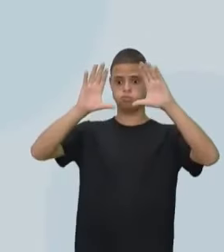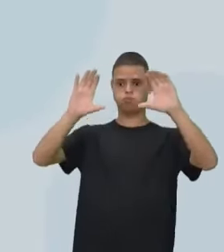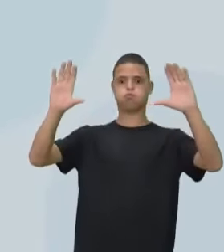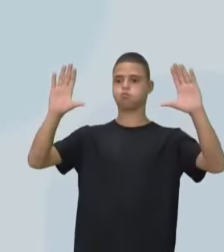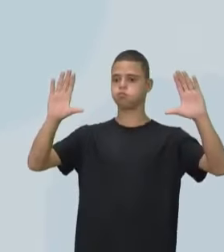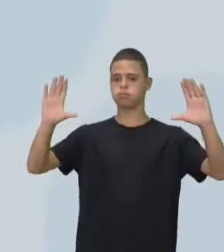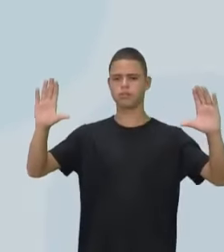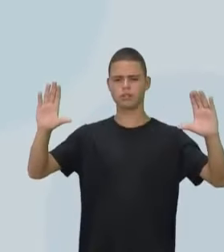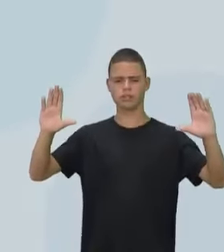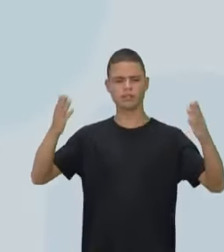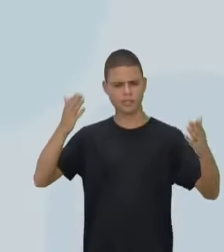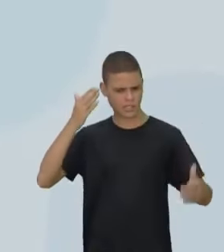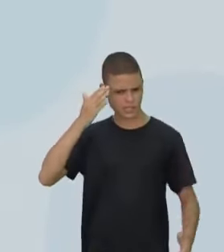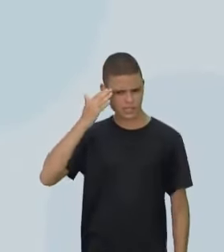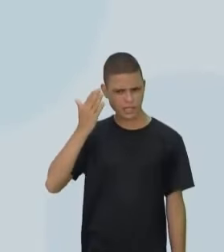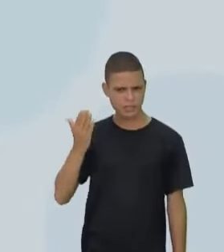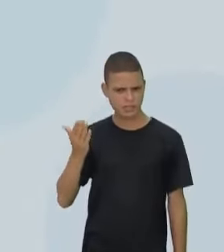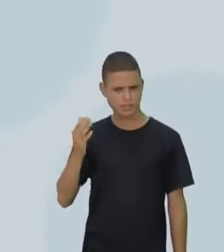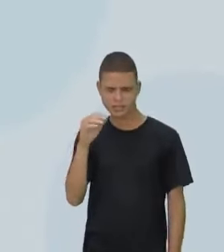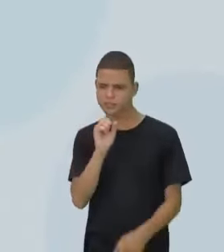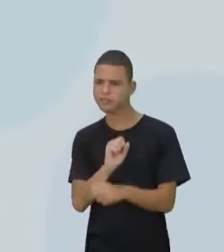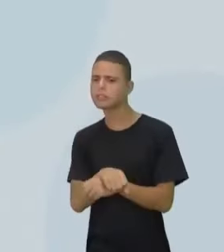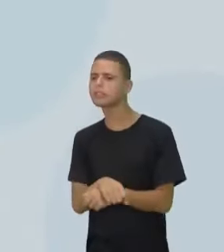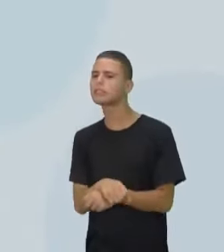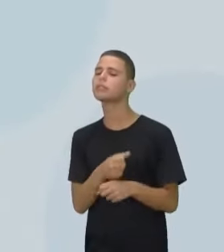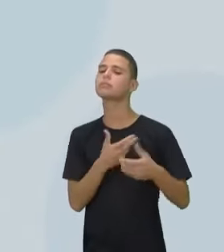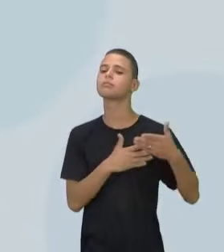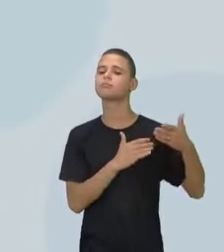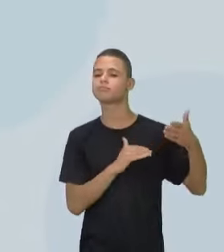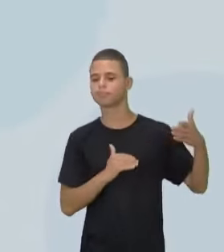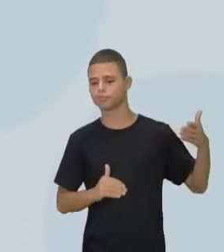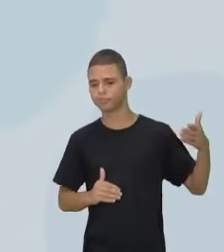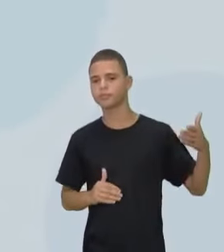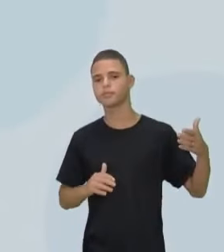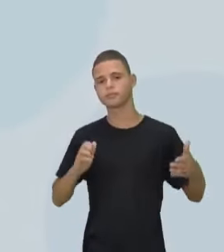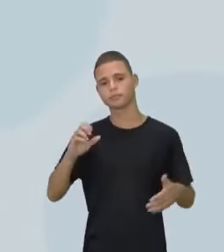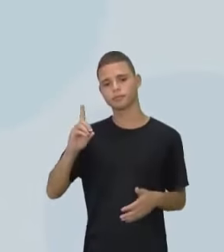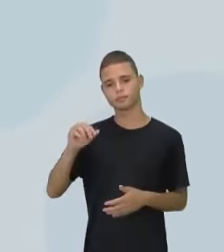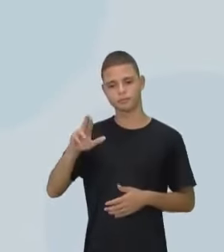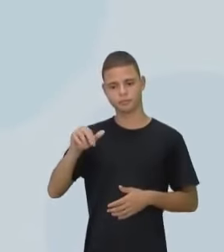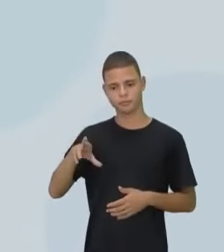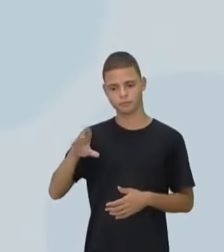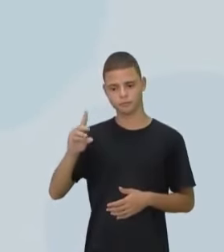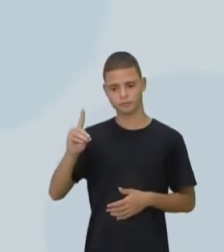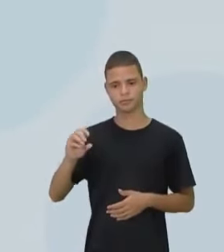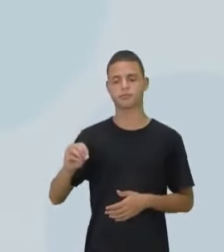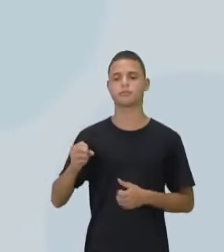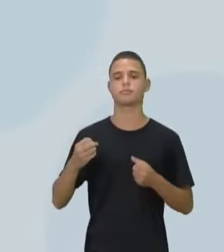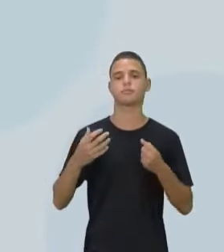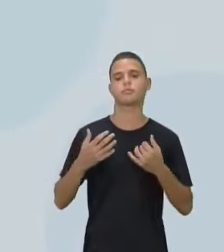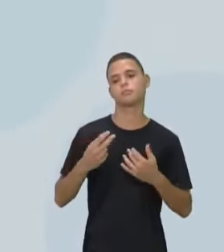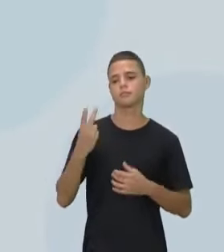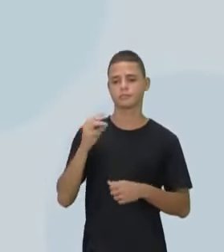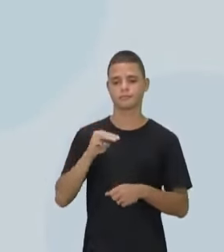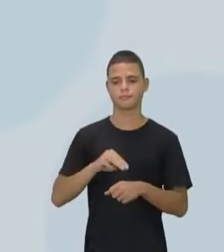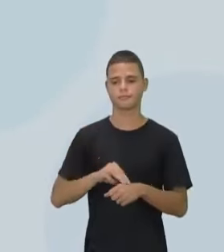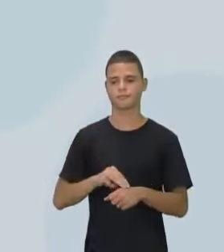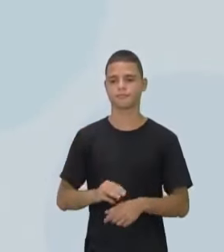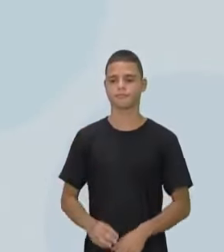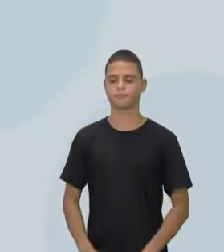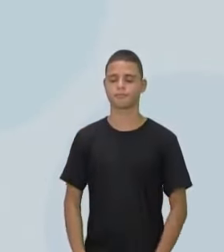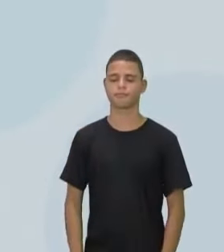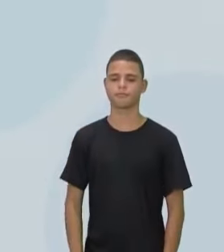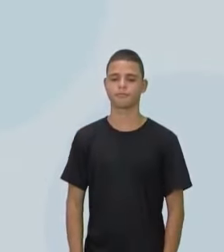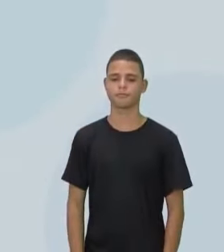Se sim, coloque aqui no chat para a gente e o Eduardo vai comentar um pouquinho para a gente sobre isso. Então, 2 minutinhos no